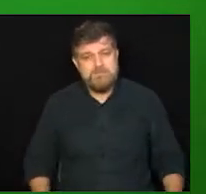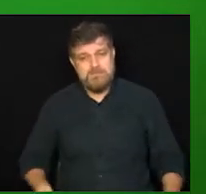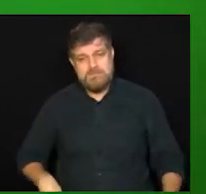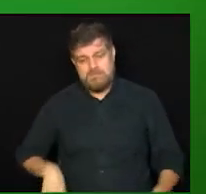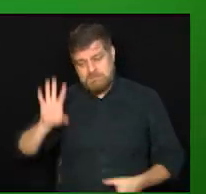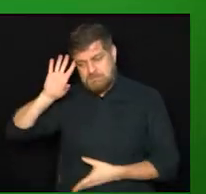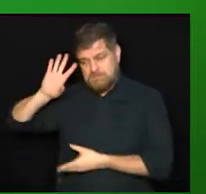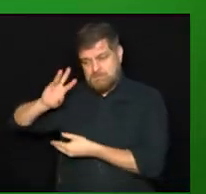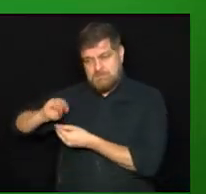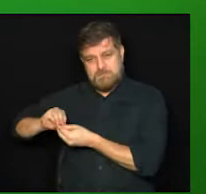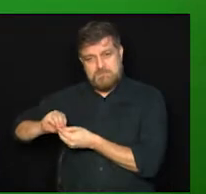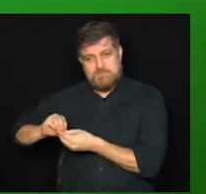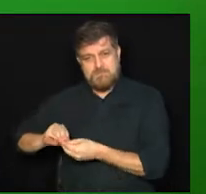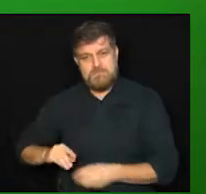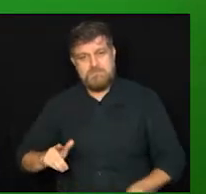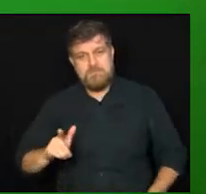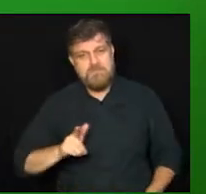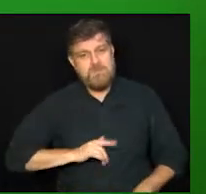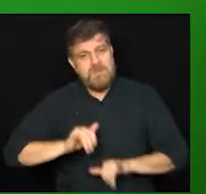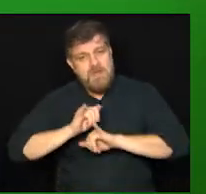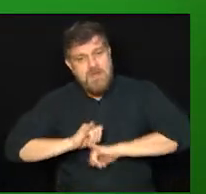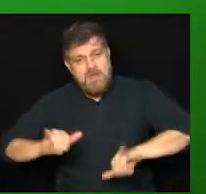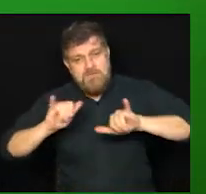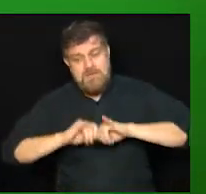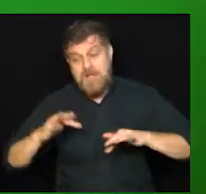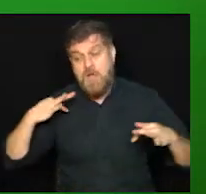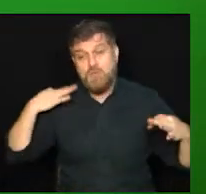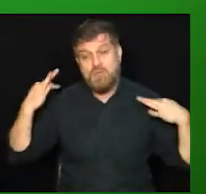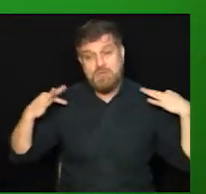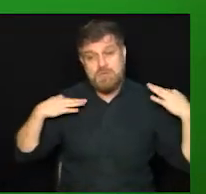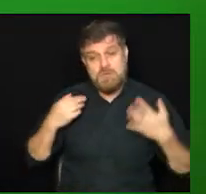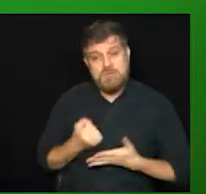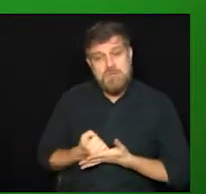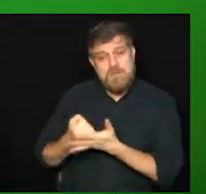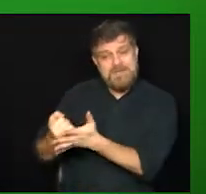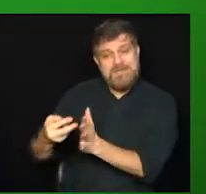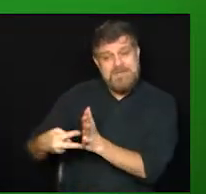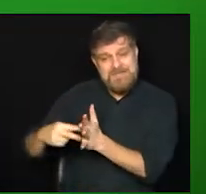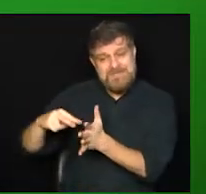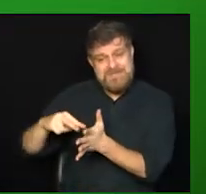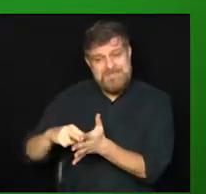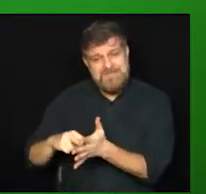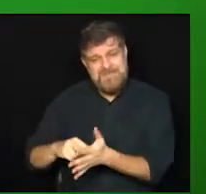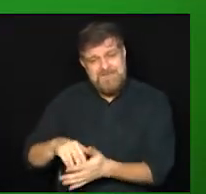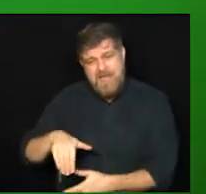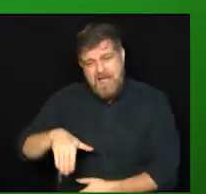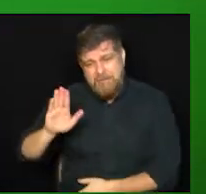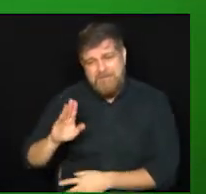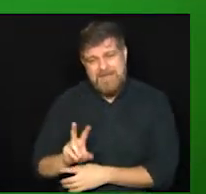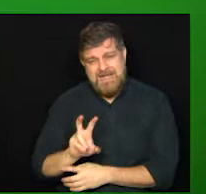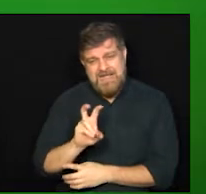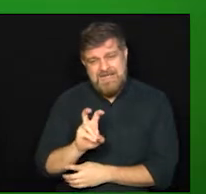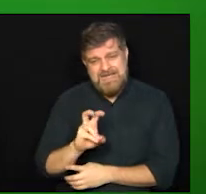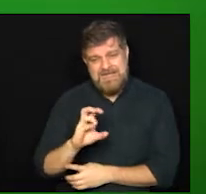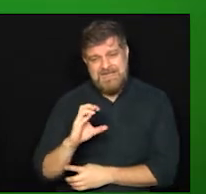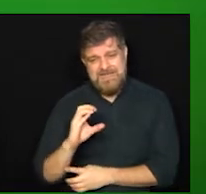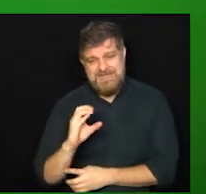finalizar, já tenho dito que ajudar o turismo significa ajudar mais de 40, quase